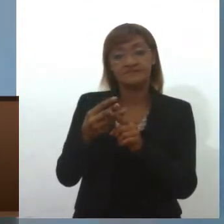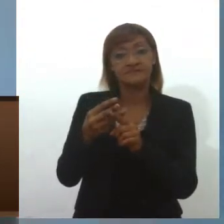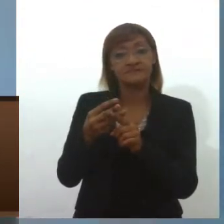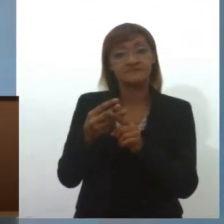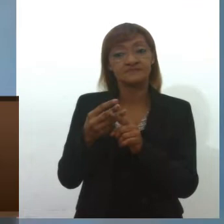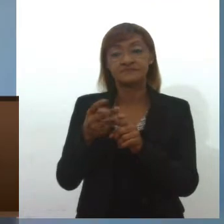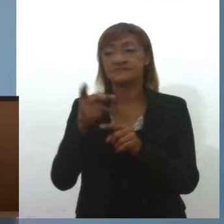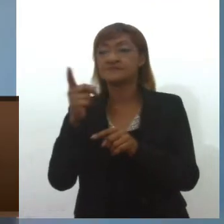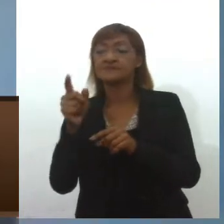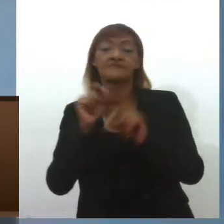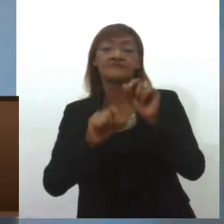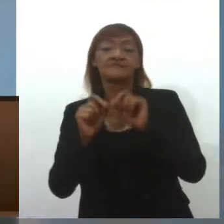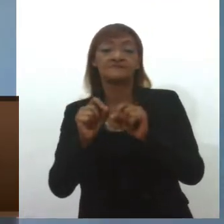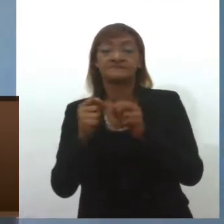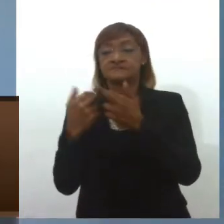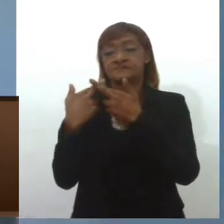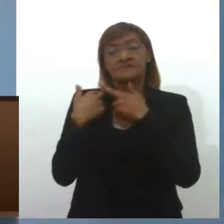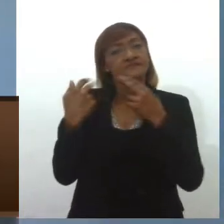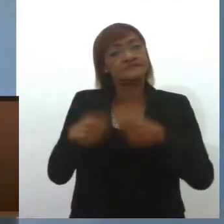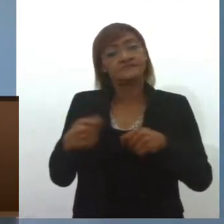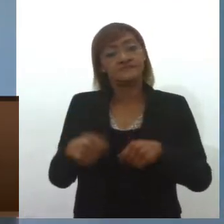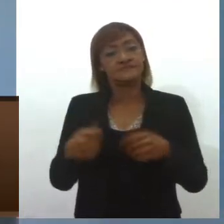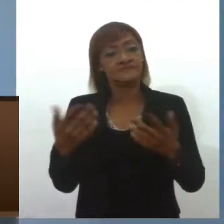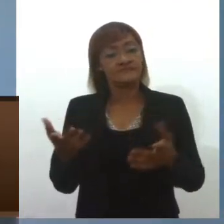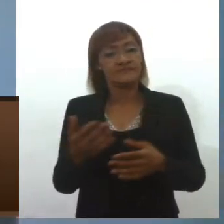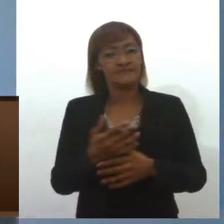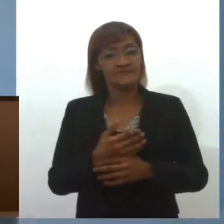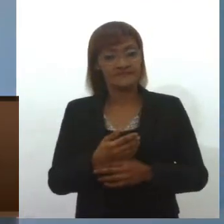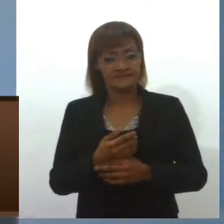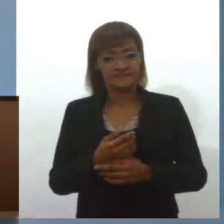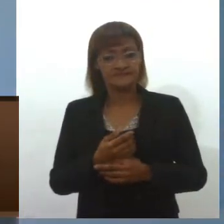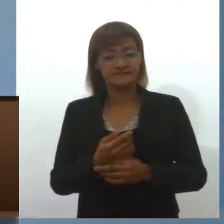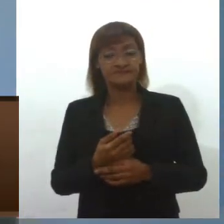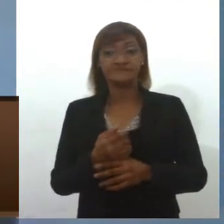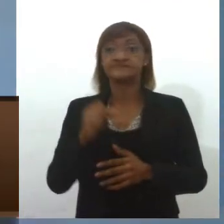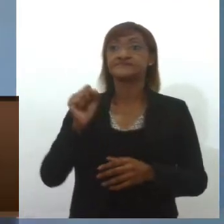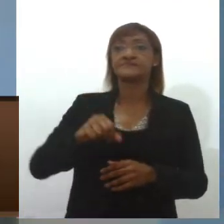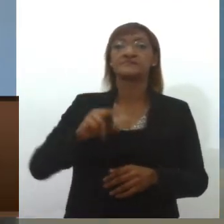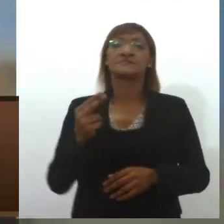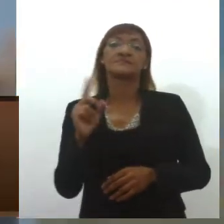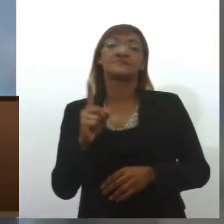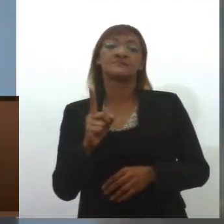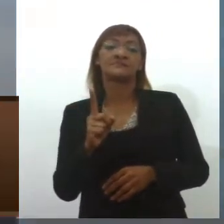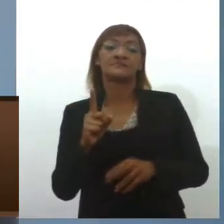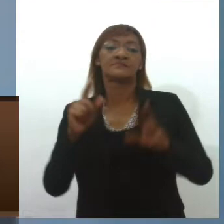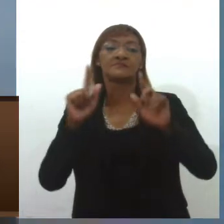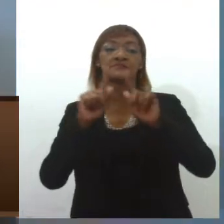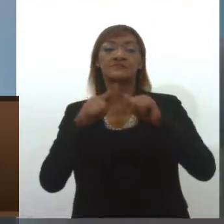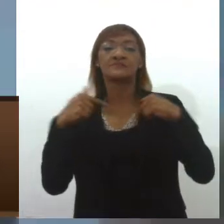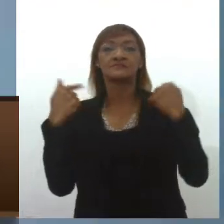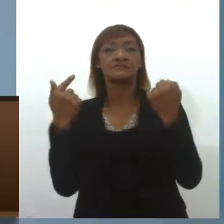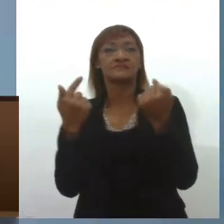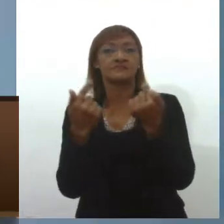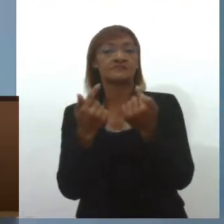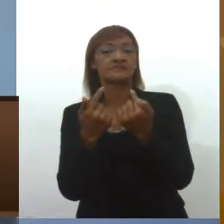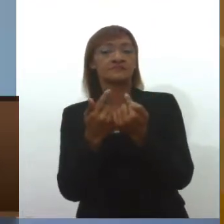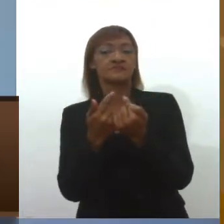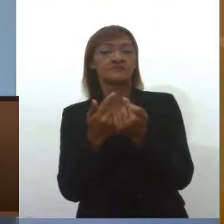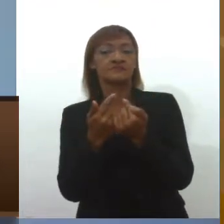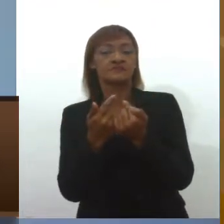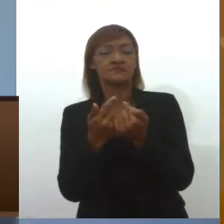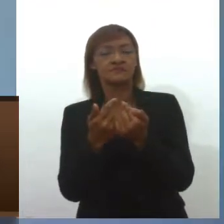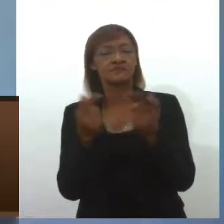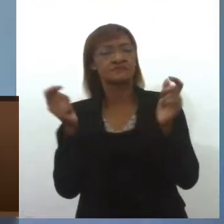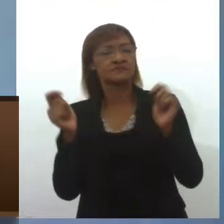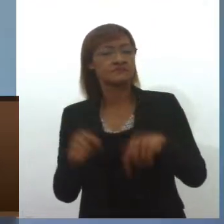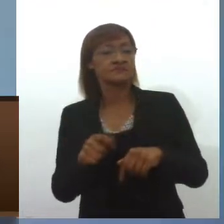honrar com aqueles compromissos. Vamos ter uma mudança de governo ou não, em breve. Se sequer haver qualquer direcionamento